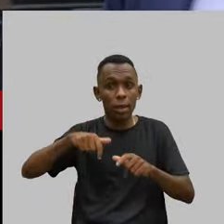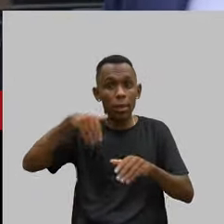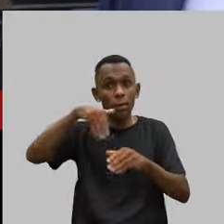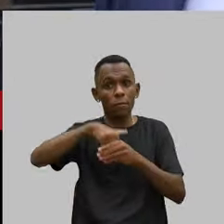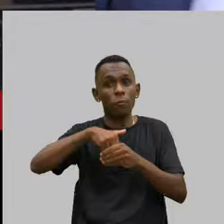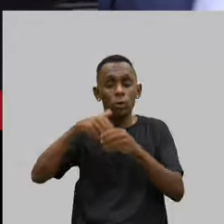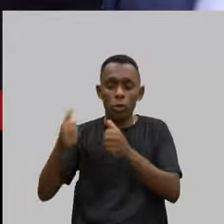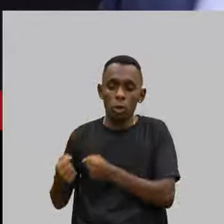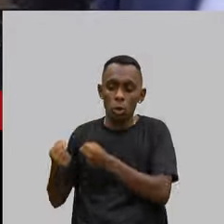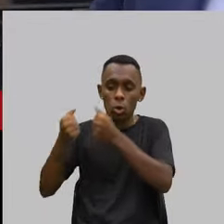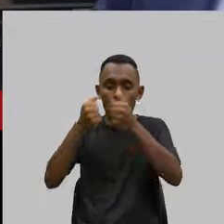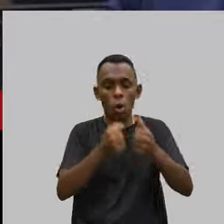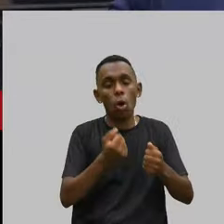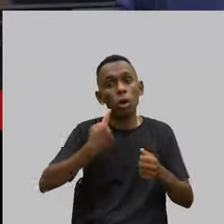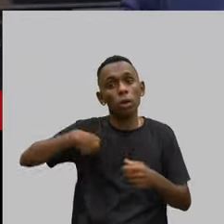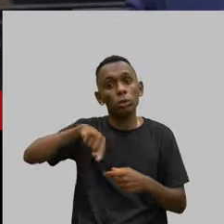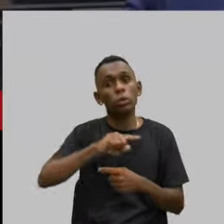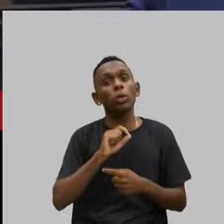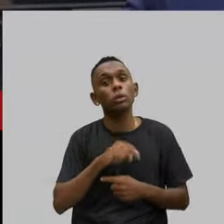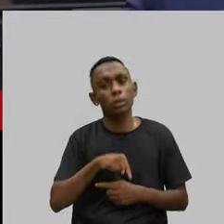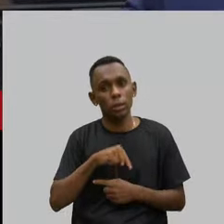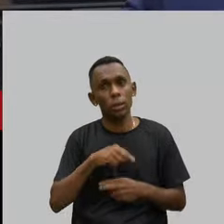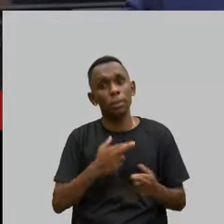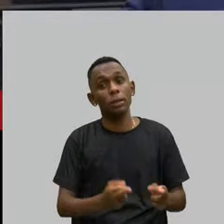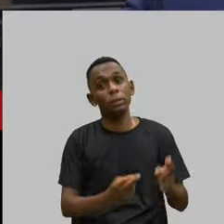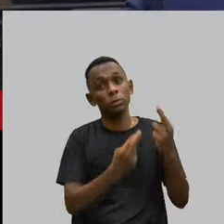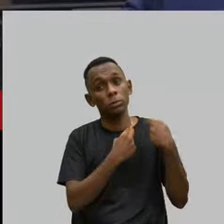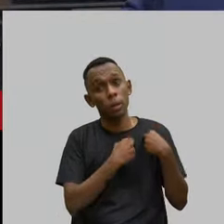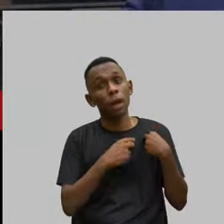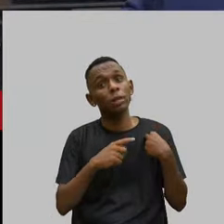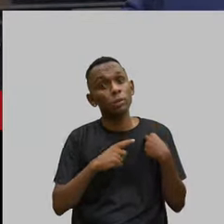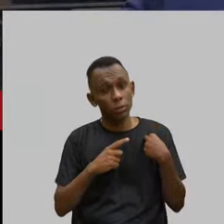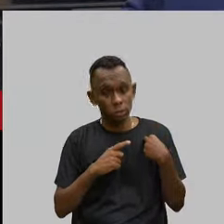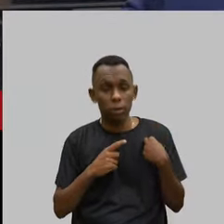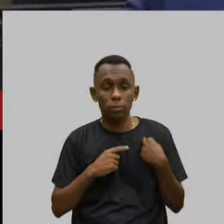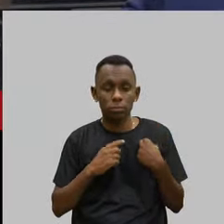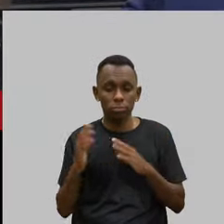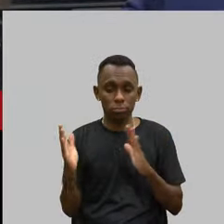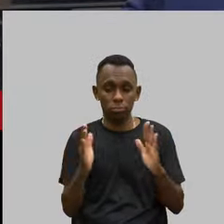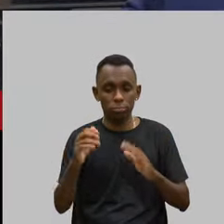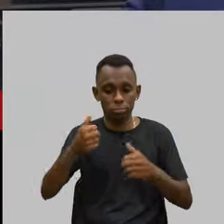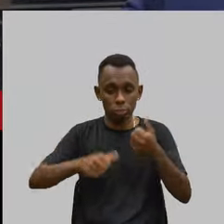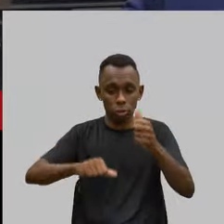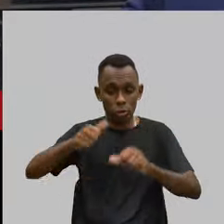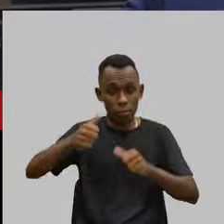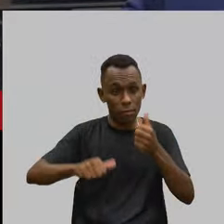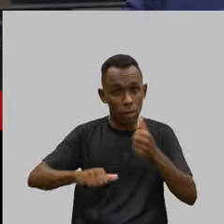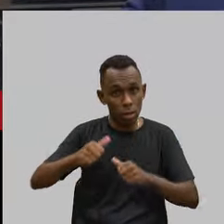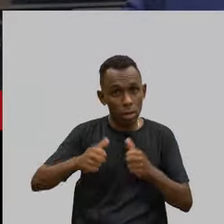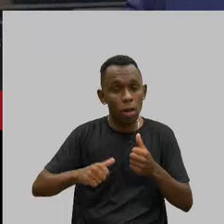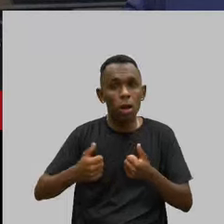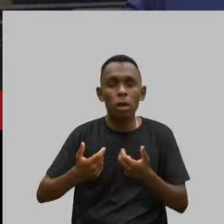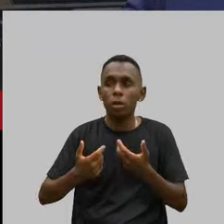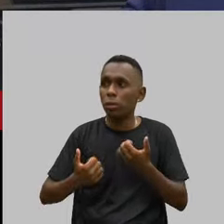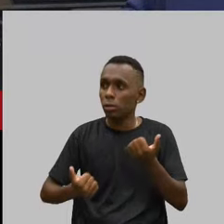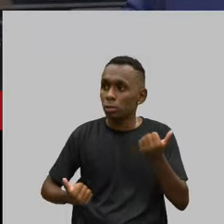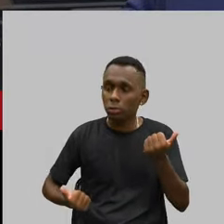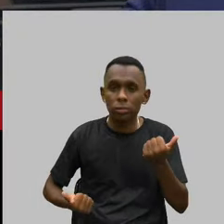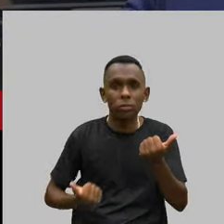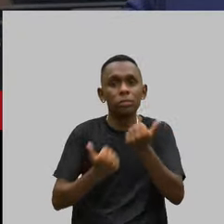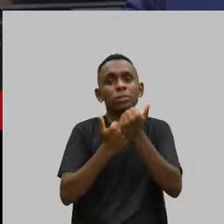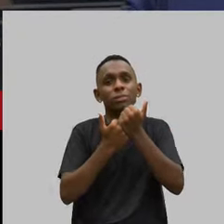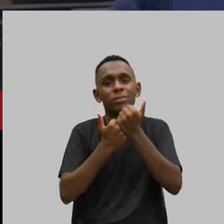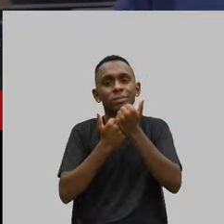nossas obrigações não é eh o processo de fiscalização ele é um processo que fortalece eh